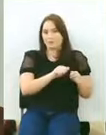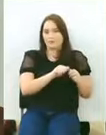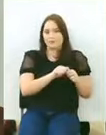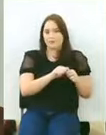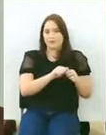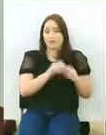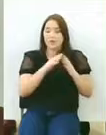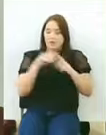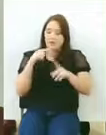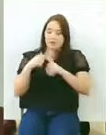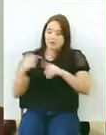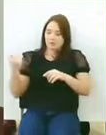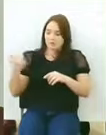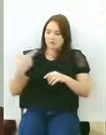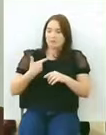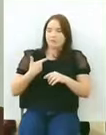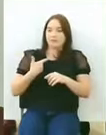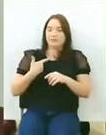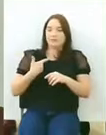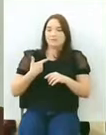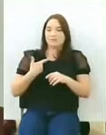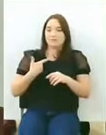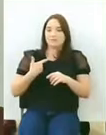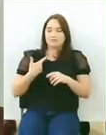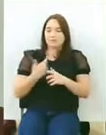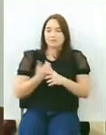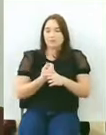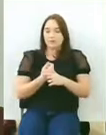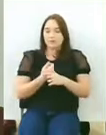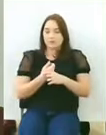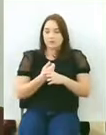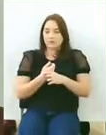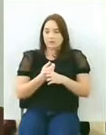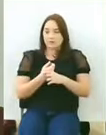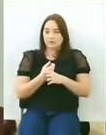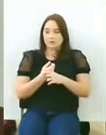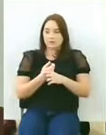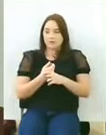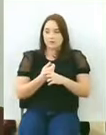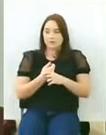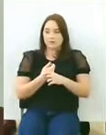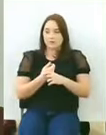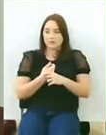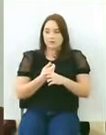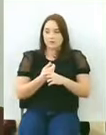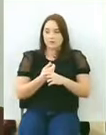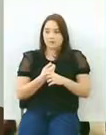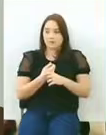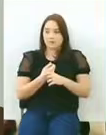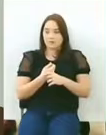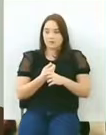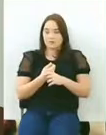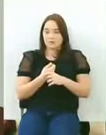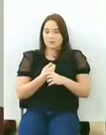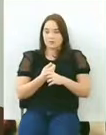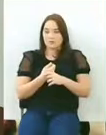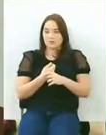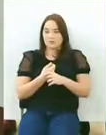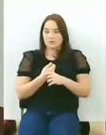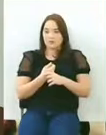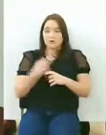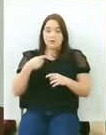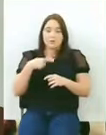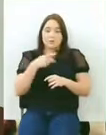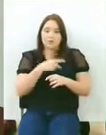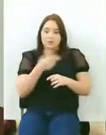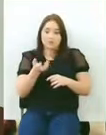lá. A igreja pagou a minha passagem de ida e de volta. Eu não tinha vontade de ir para Angola,